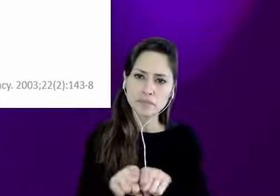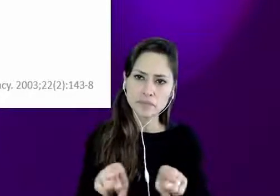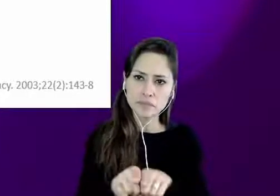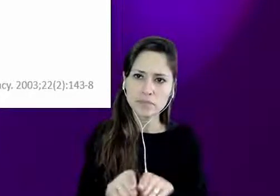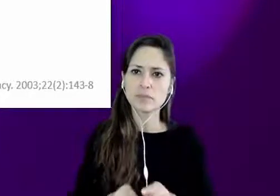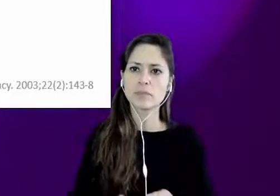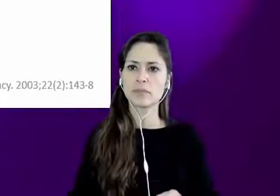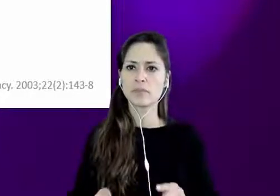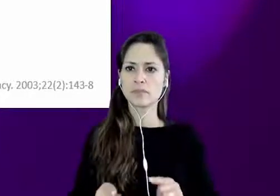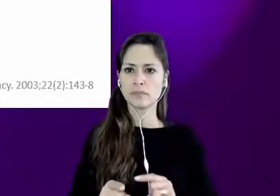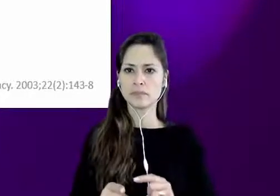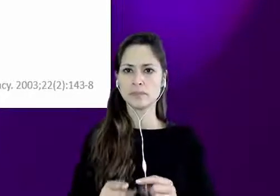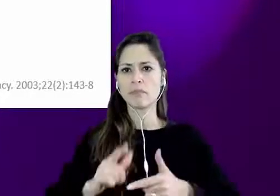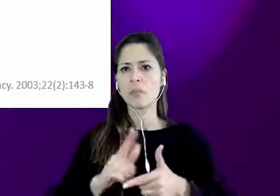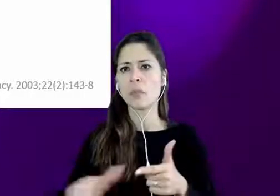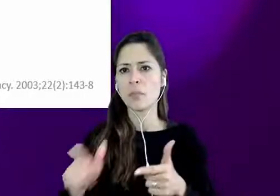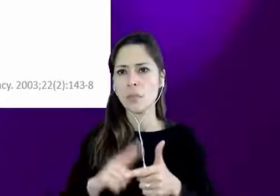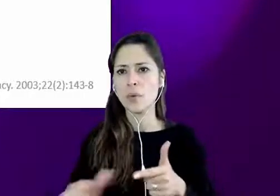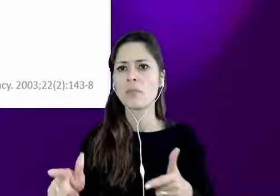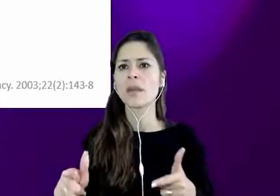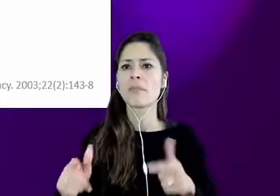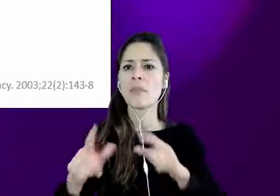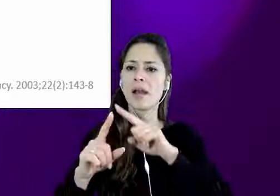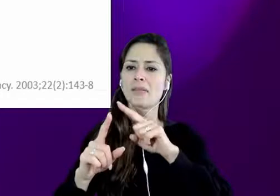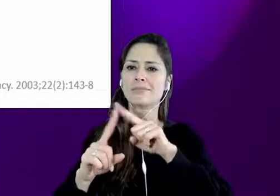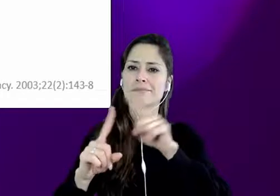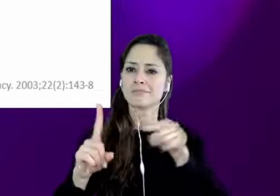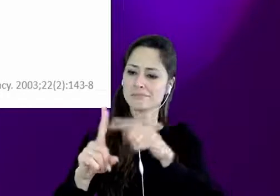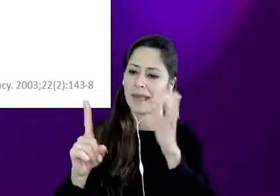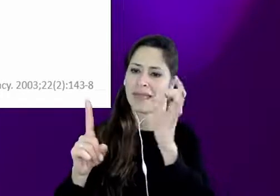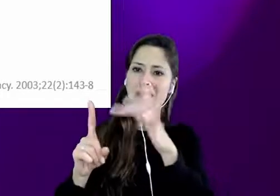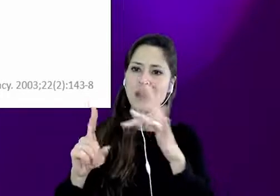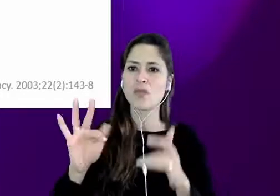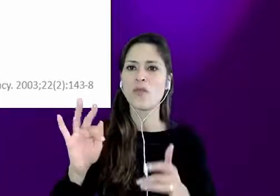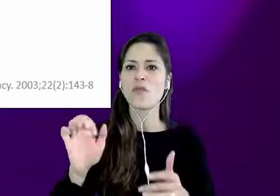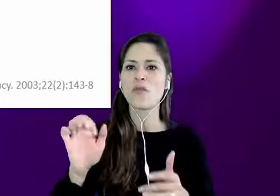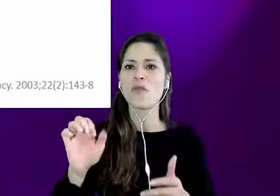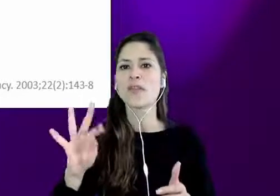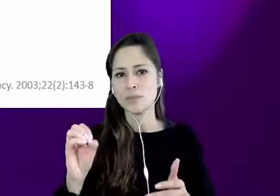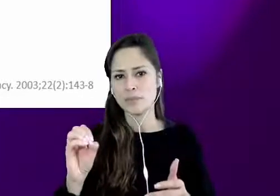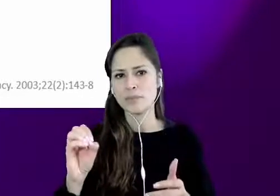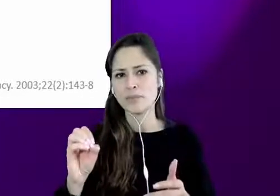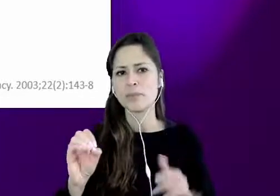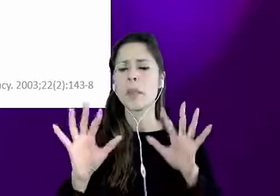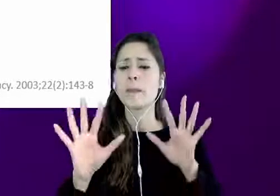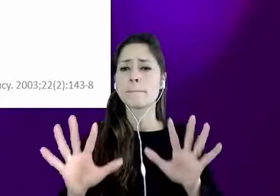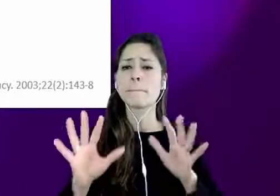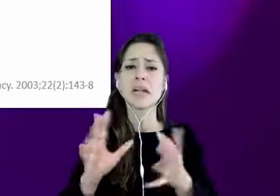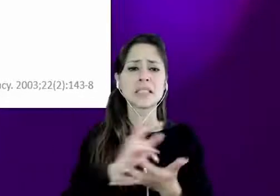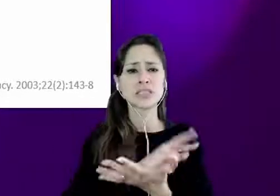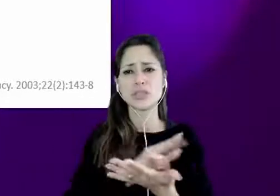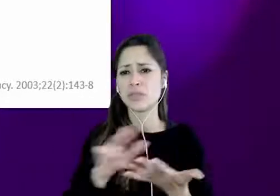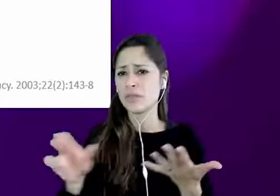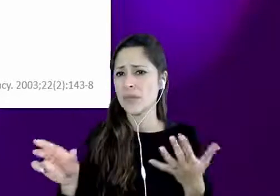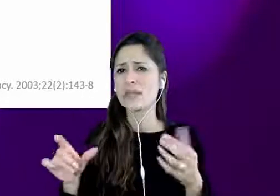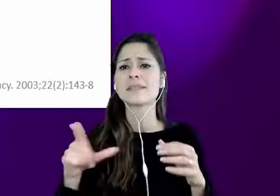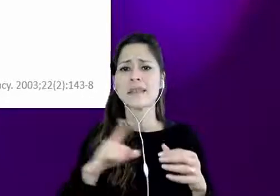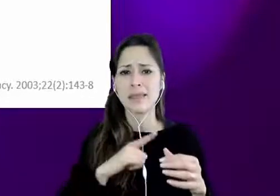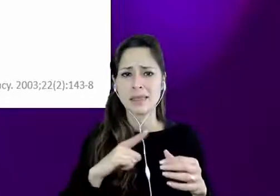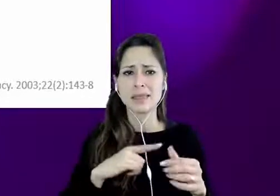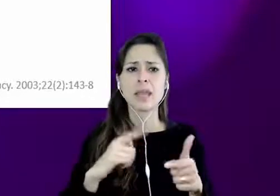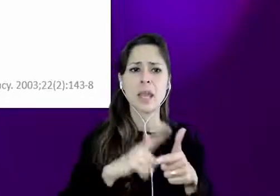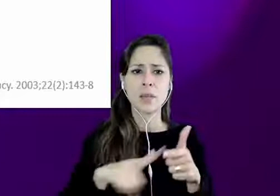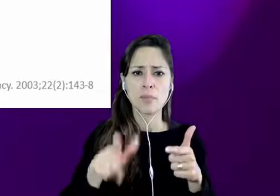perspectiva de problemas perinatais. Mas todas elas se destacam por ter disfunção endotelial,